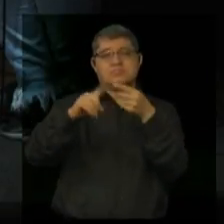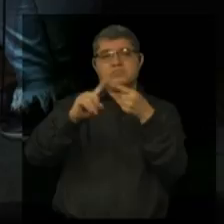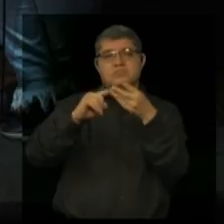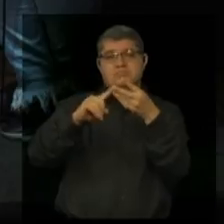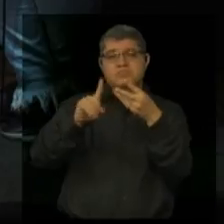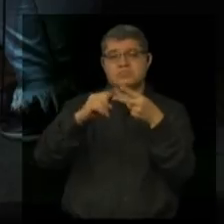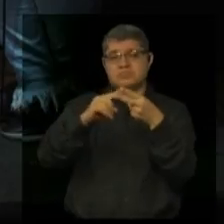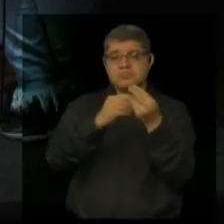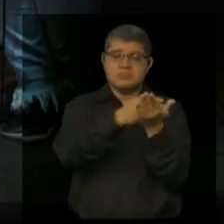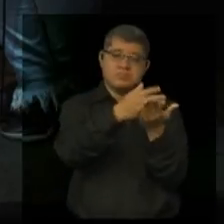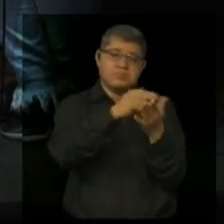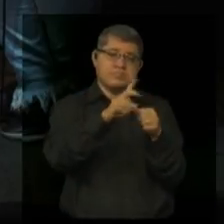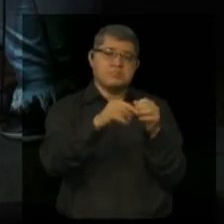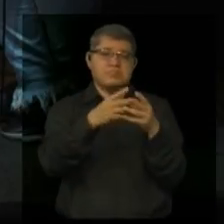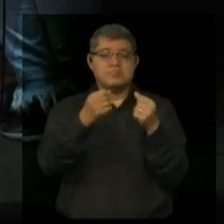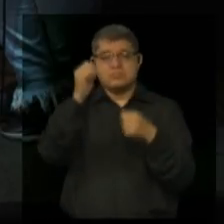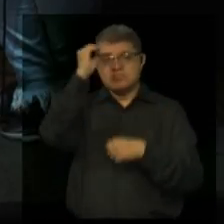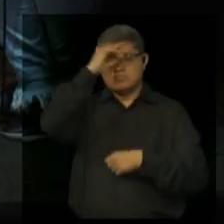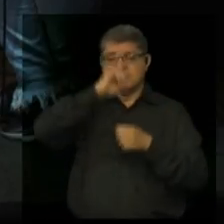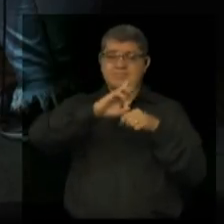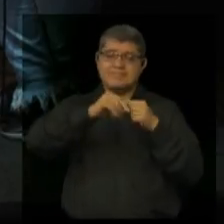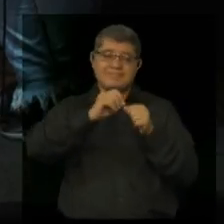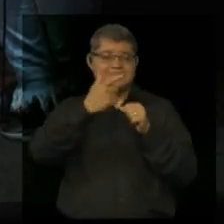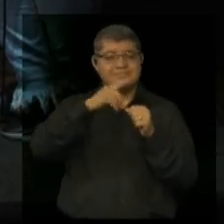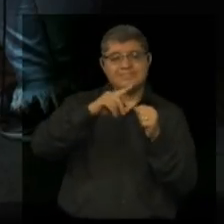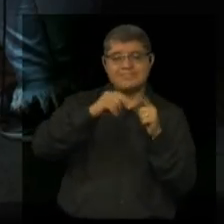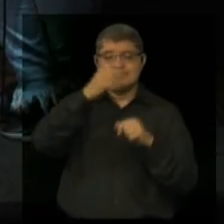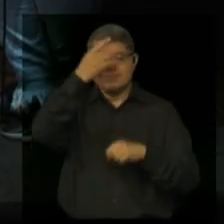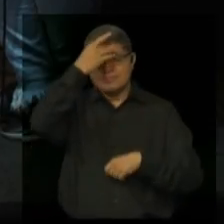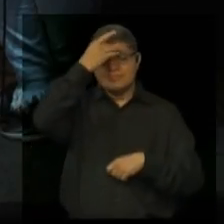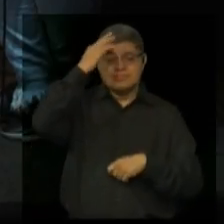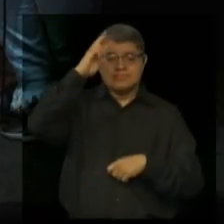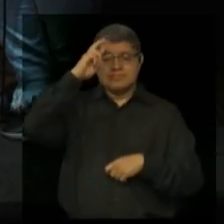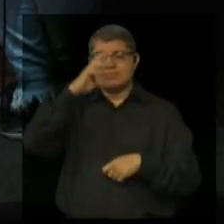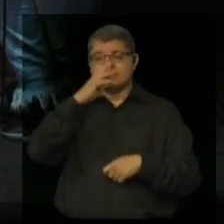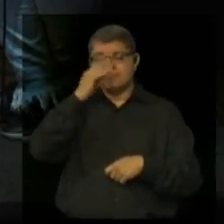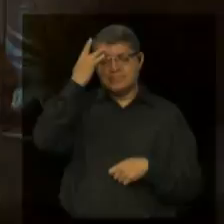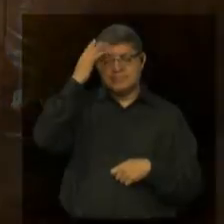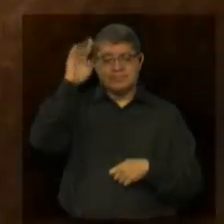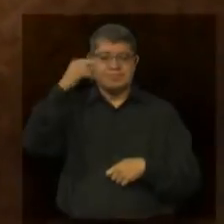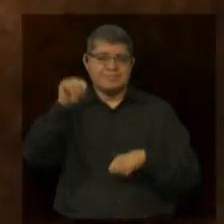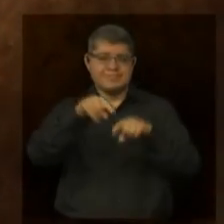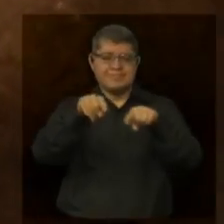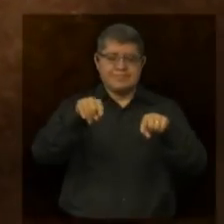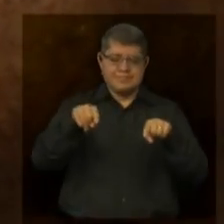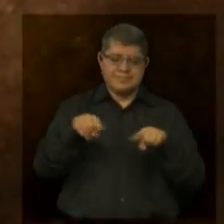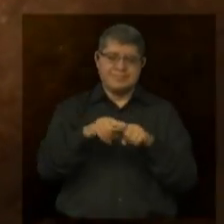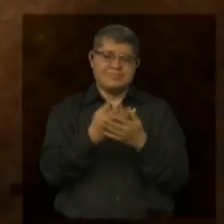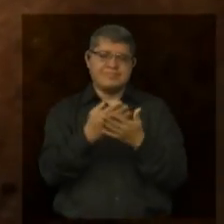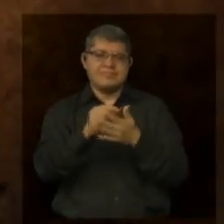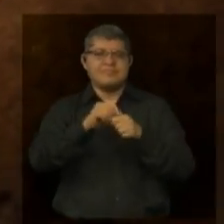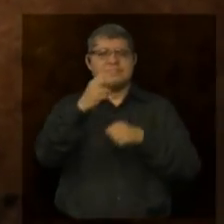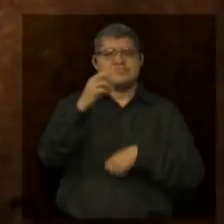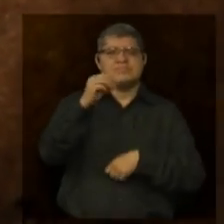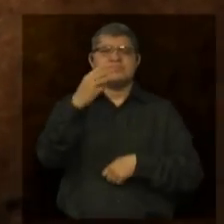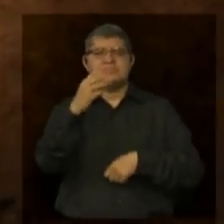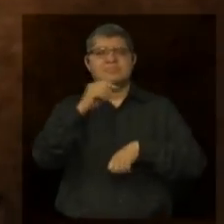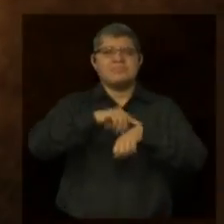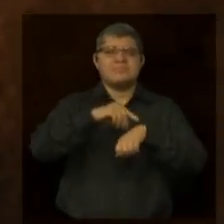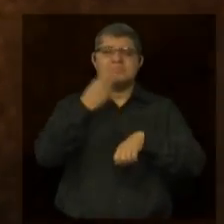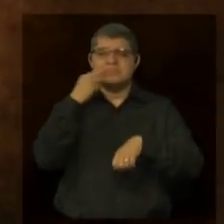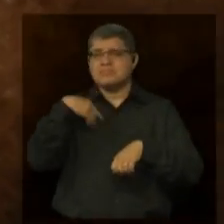graduações iniciais foram muito difíceis, porque eu não conseguia me concentrar. Entendi. Na sala de aula. Então, eu passava 20, 30 minutos e o